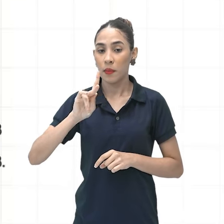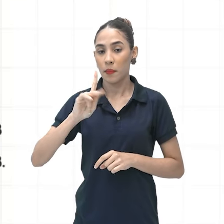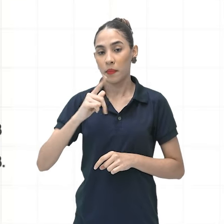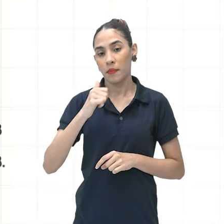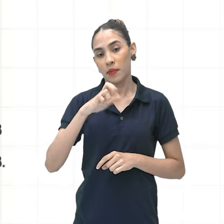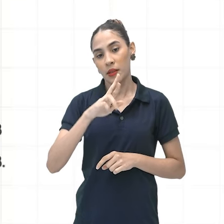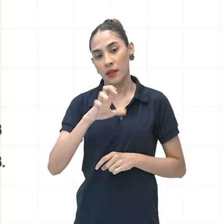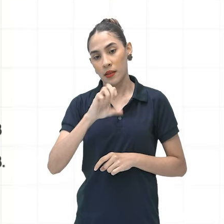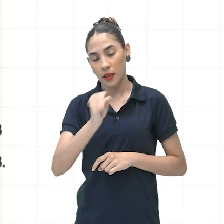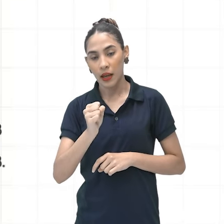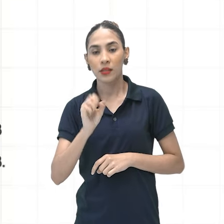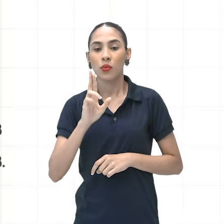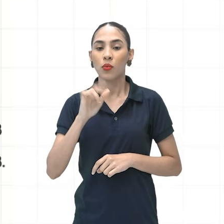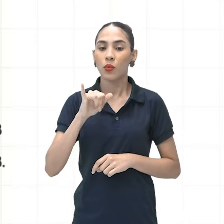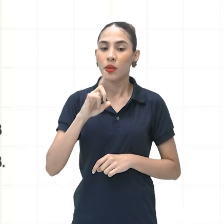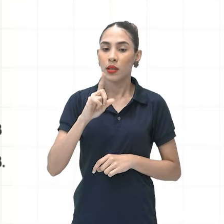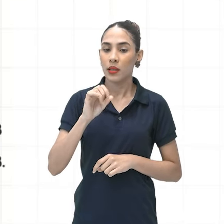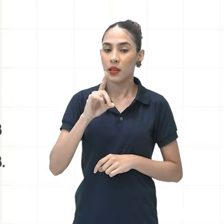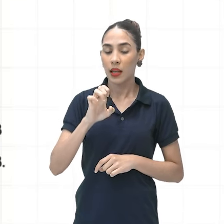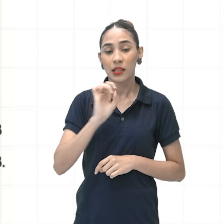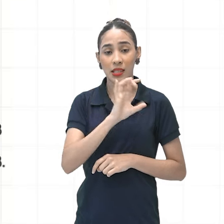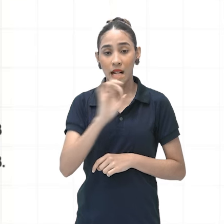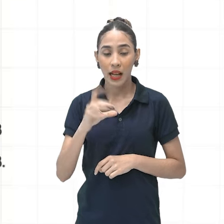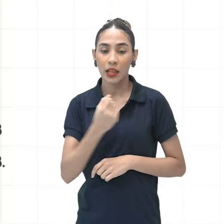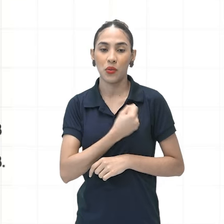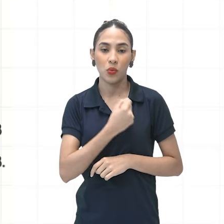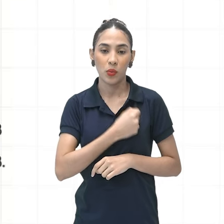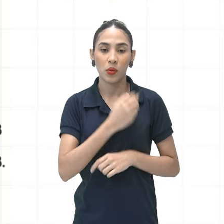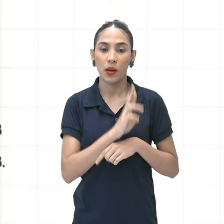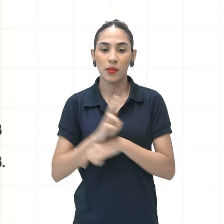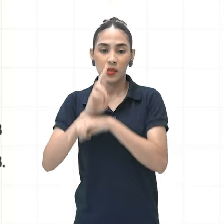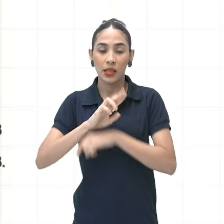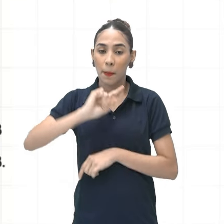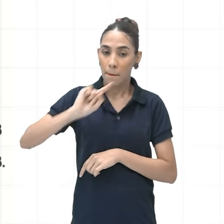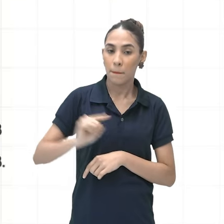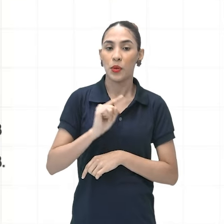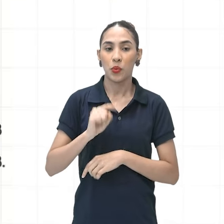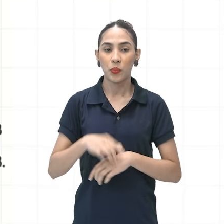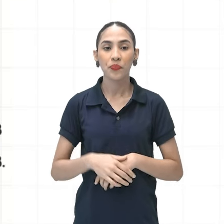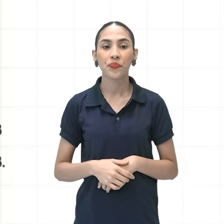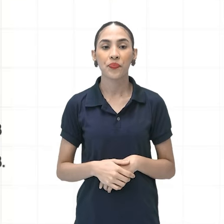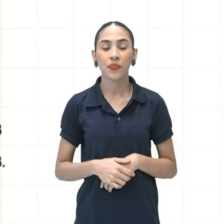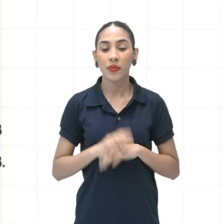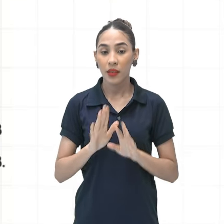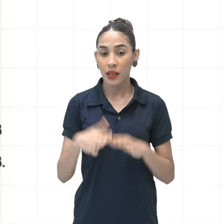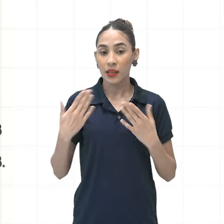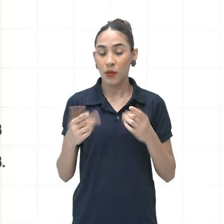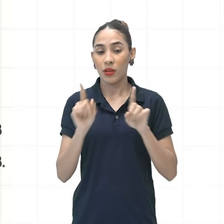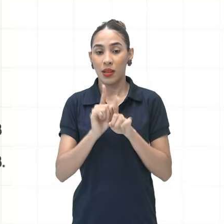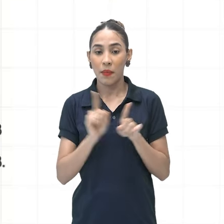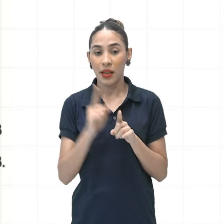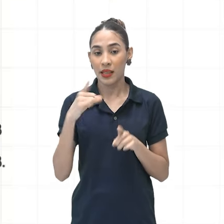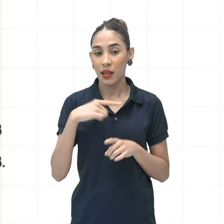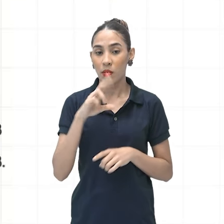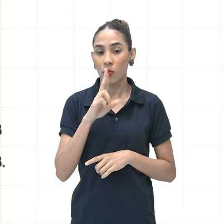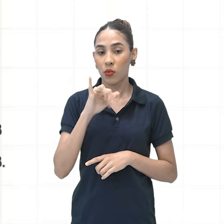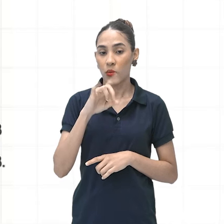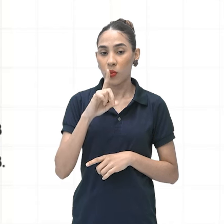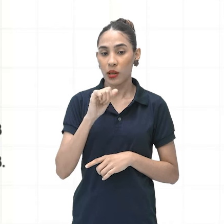de unidades. Então, cada valor aí está representando 1000, né? E aí nós também temos as